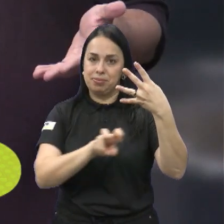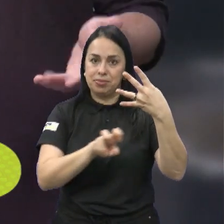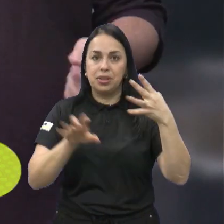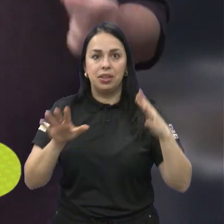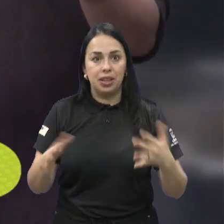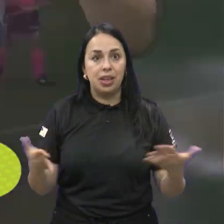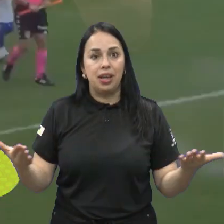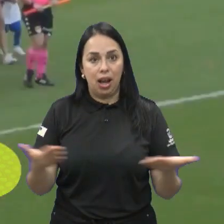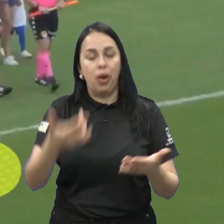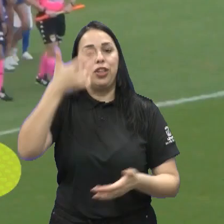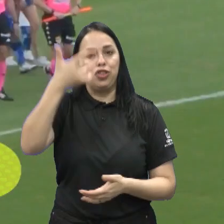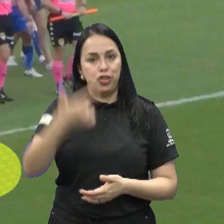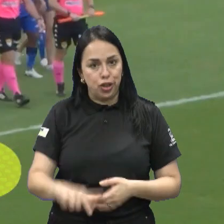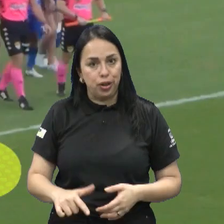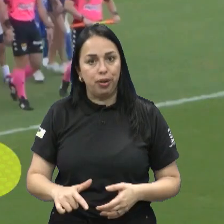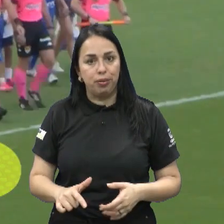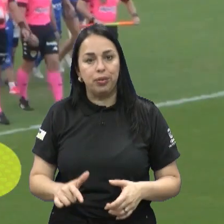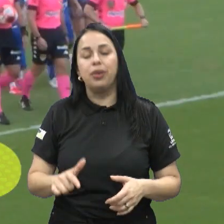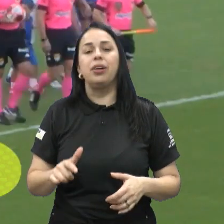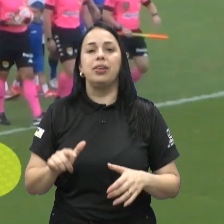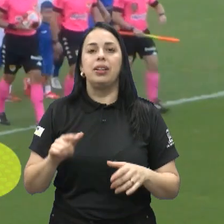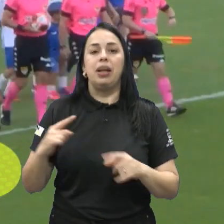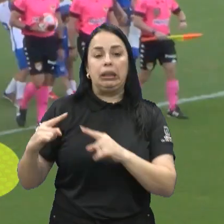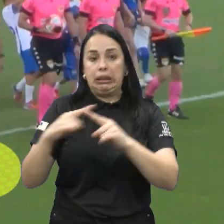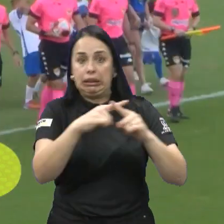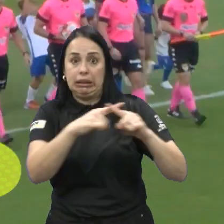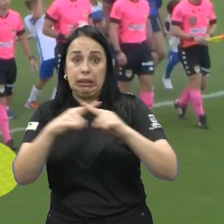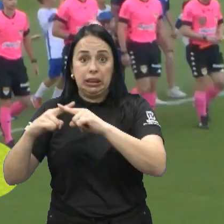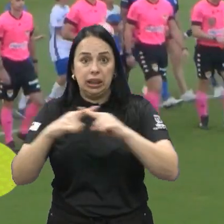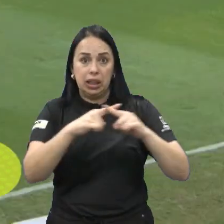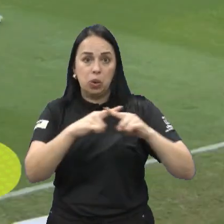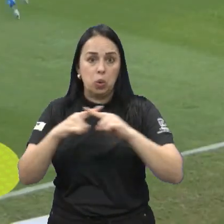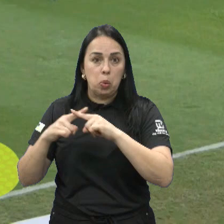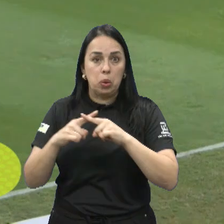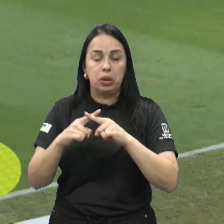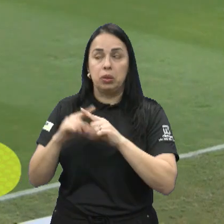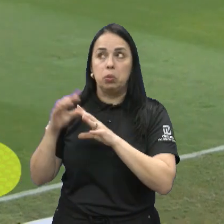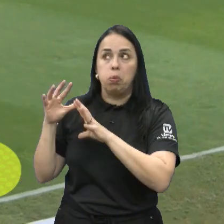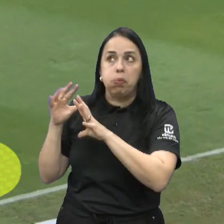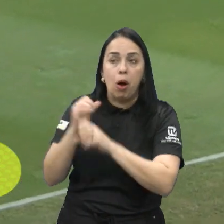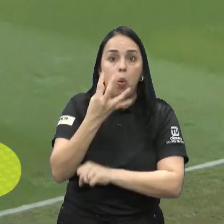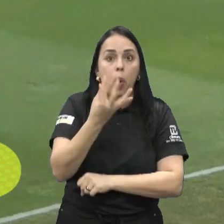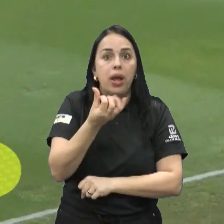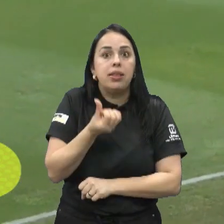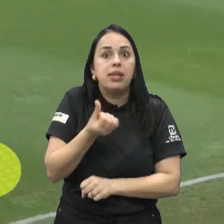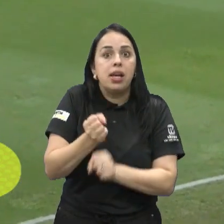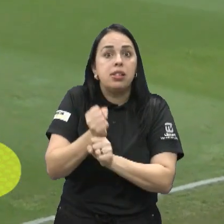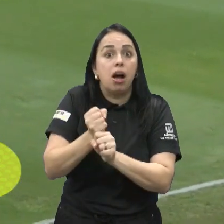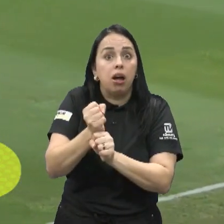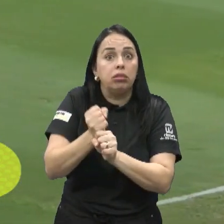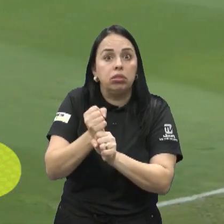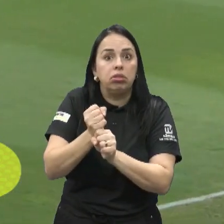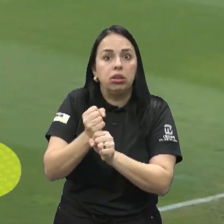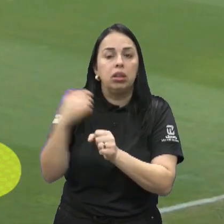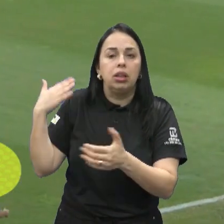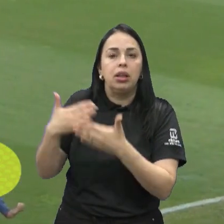voltaram a se encontrar, desta vez em um mata-mata, 46 anos depois. A última vez que isso tinha acontecido foi lá